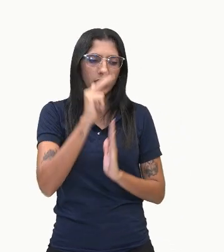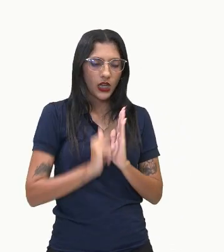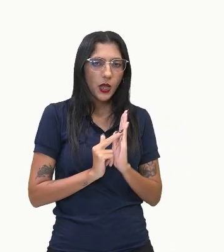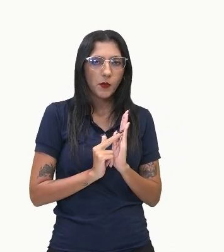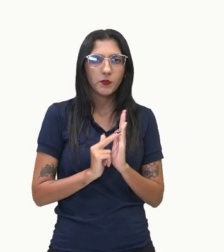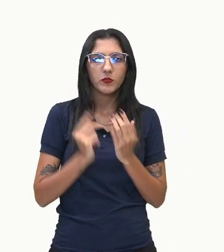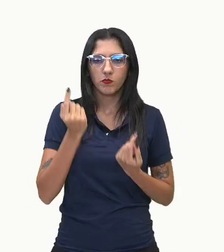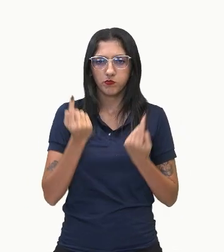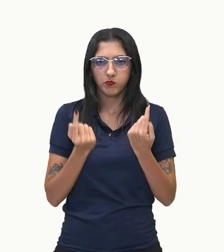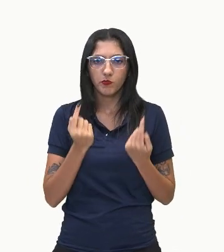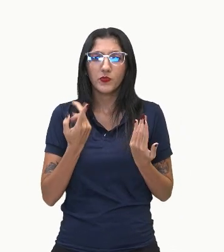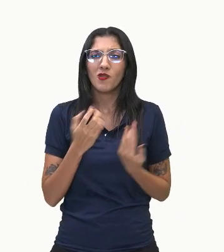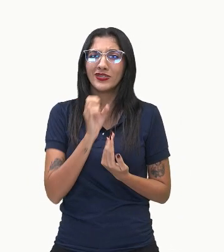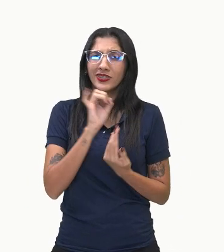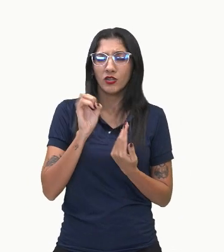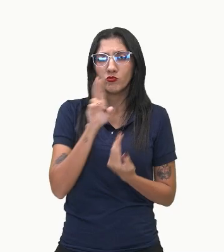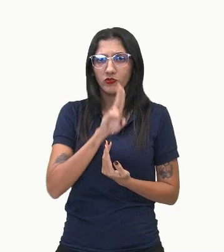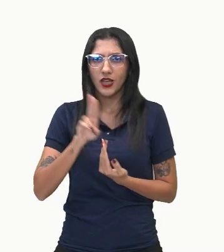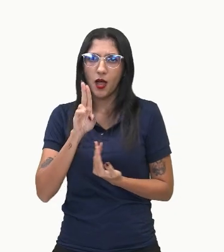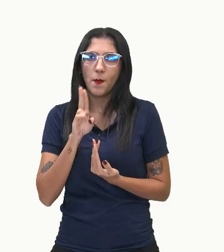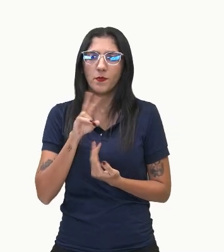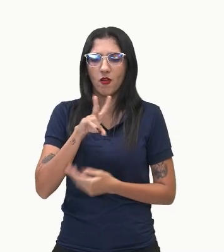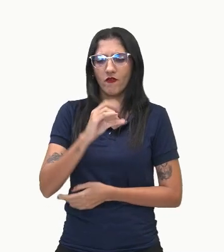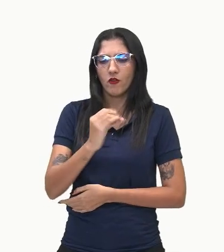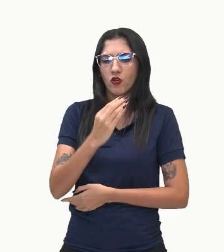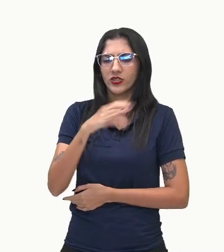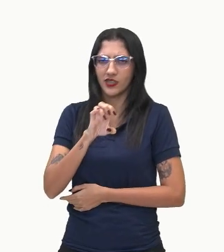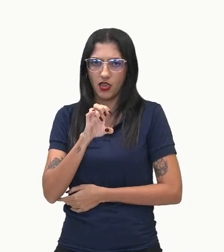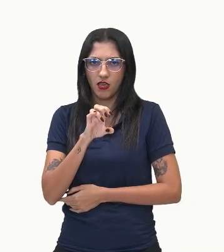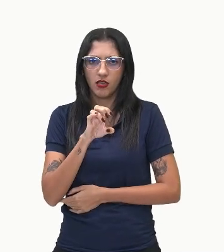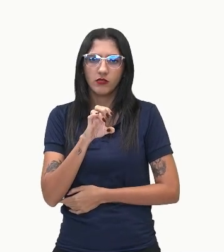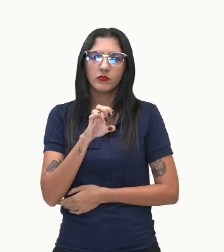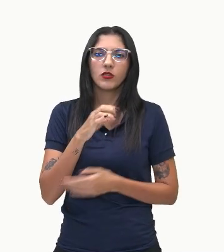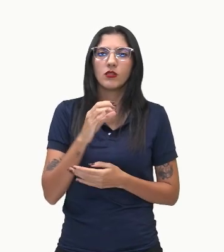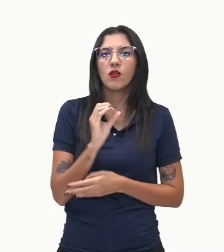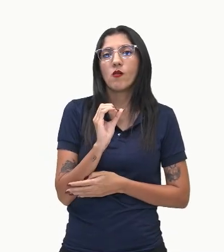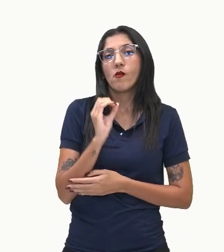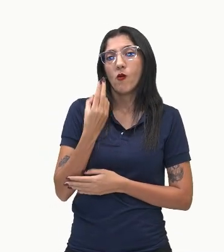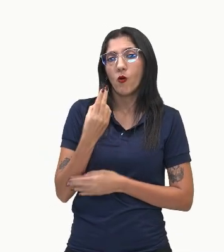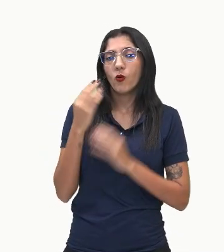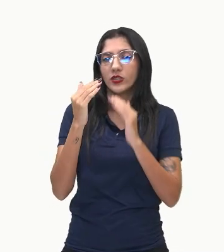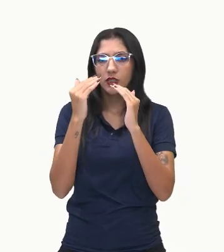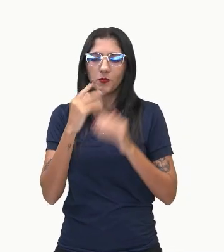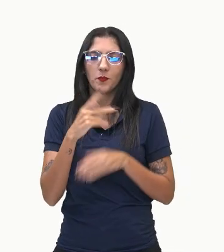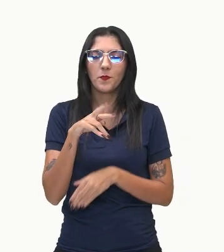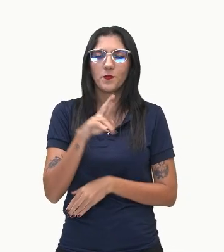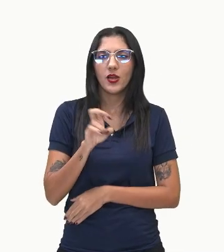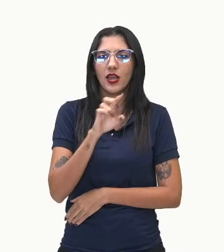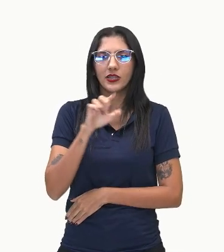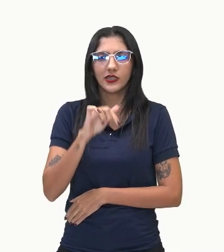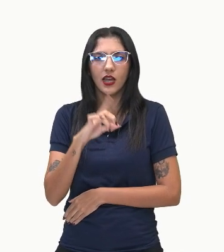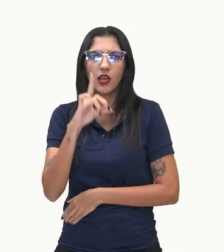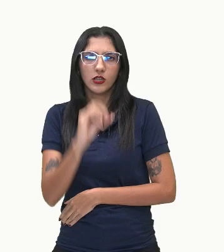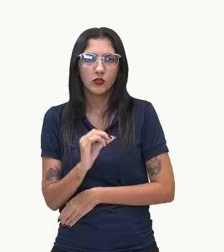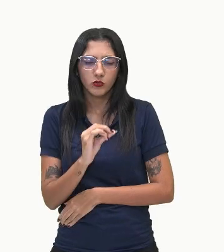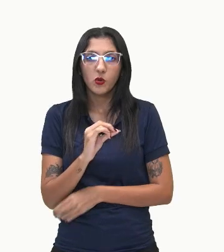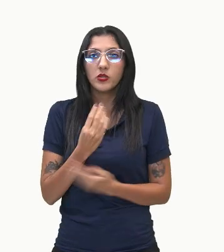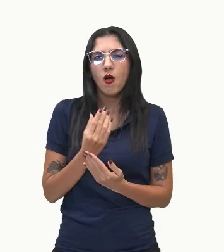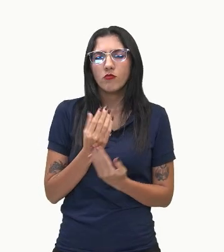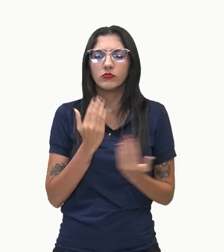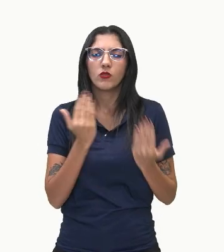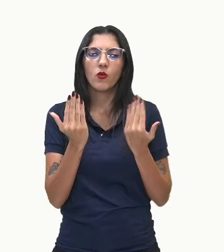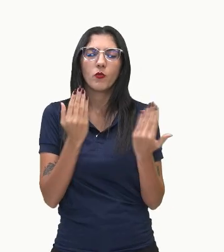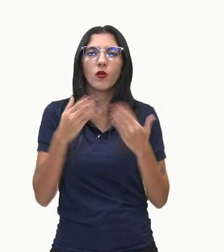uso você, quando eu uso prezado senhor, então eu vou perceber o nível